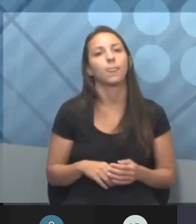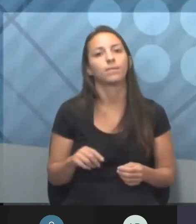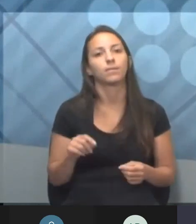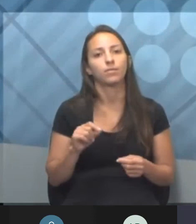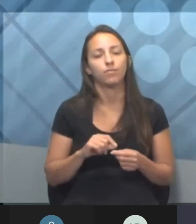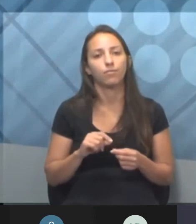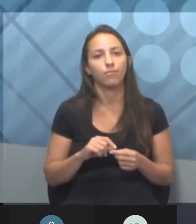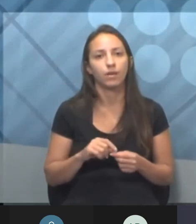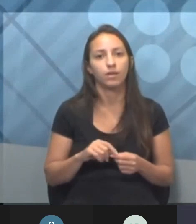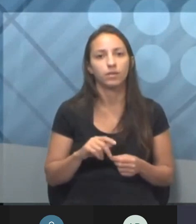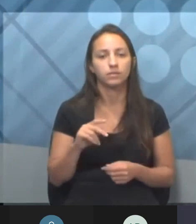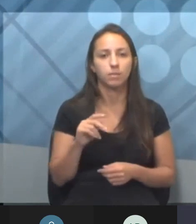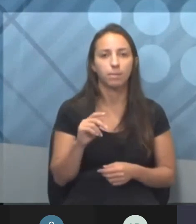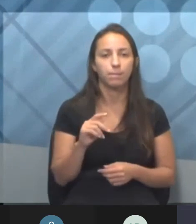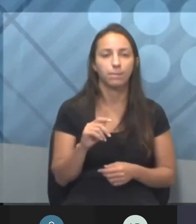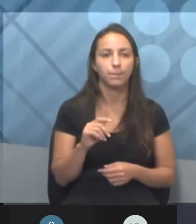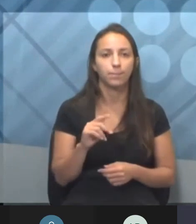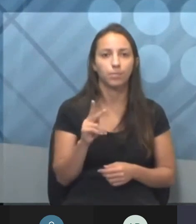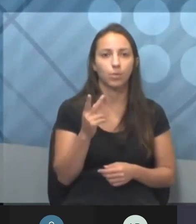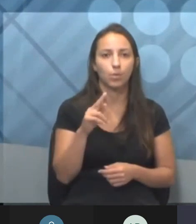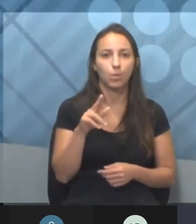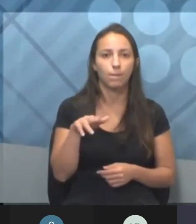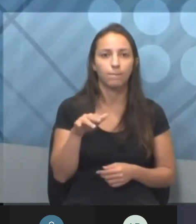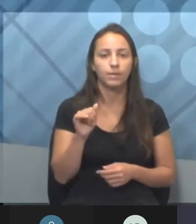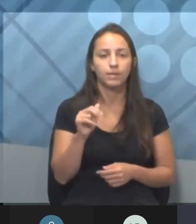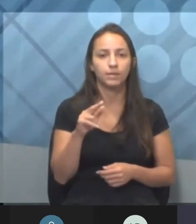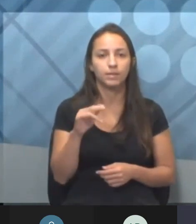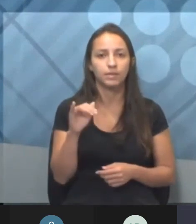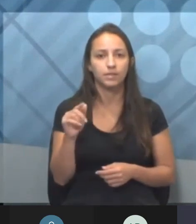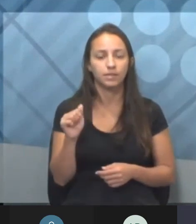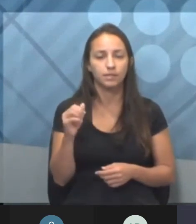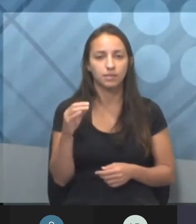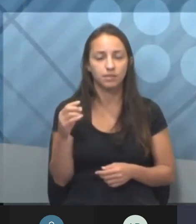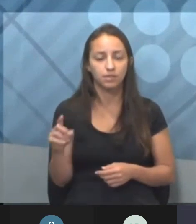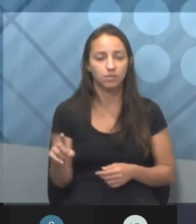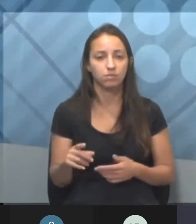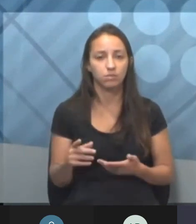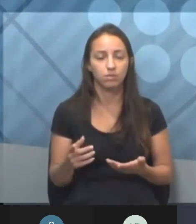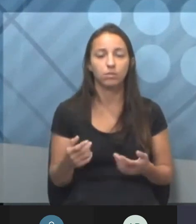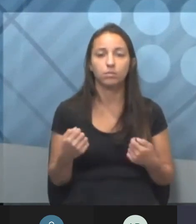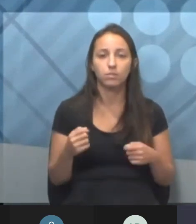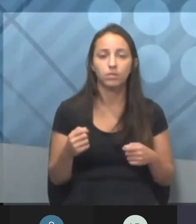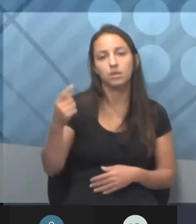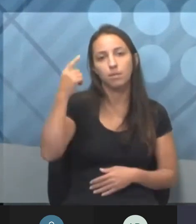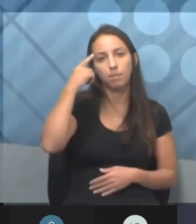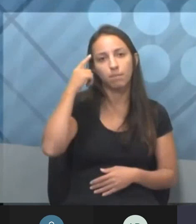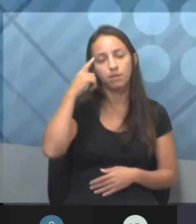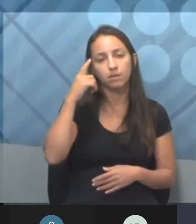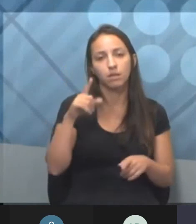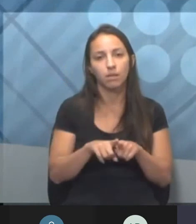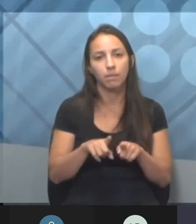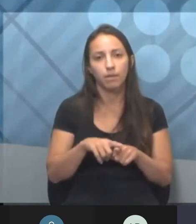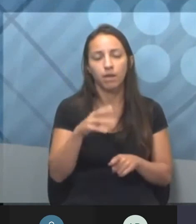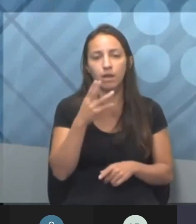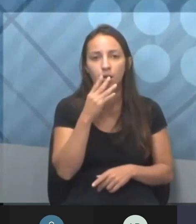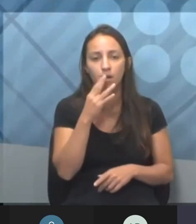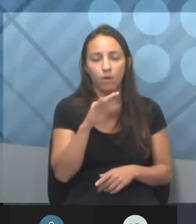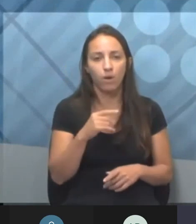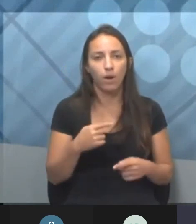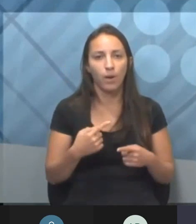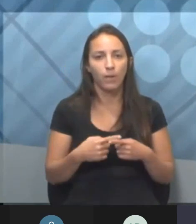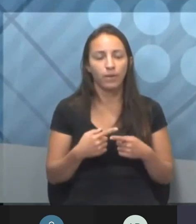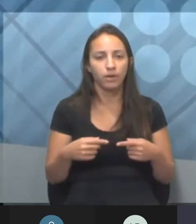do ambiente, a cor, além dos materiais, é um elemento que a gente sempre pensa também que faz parte da composição